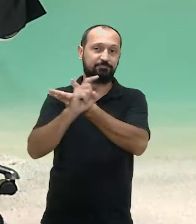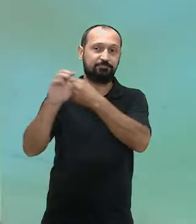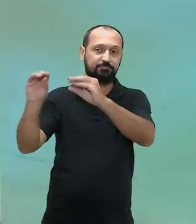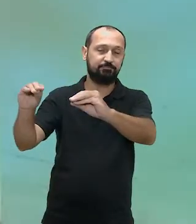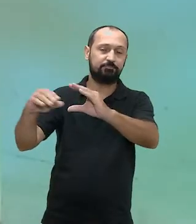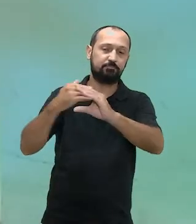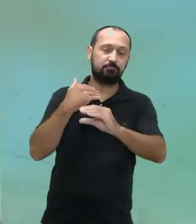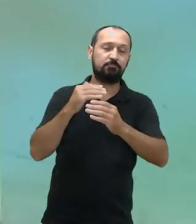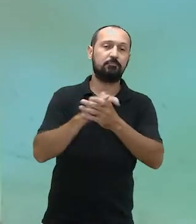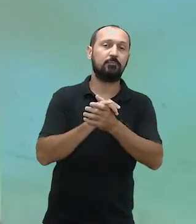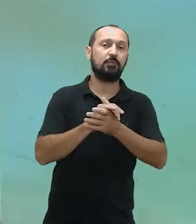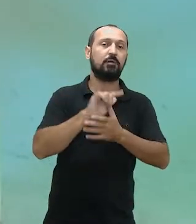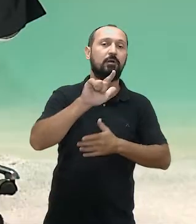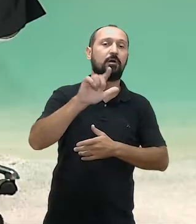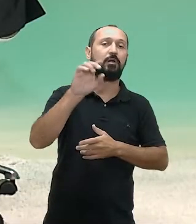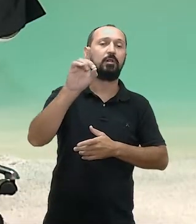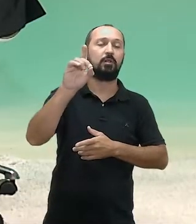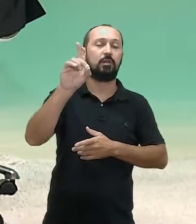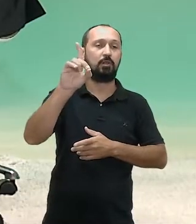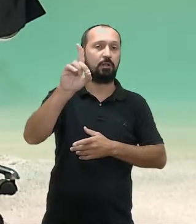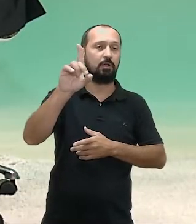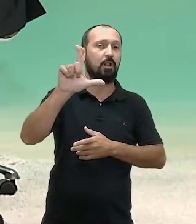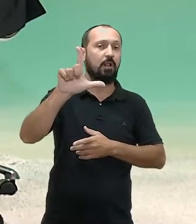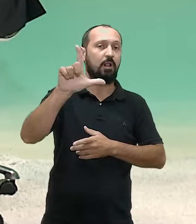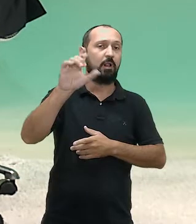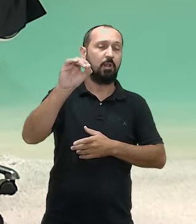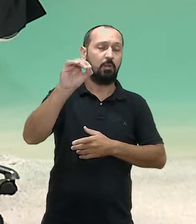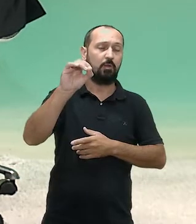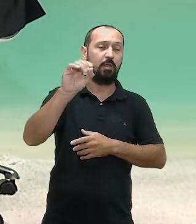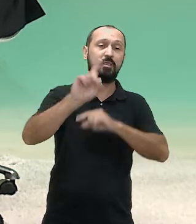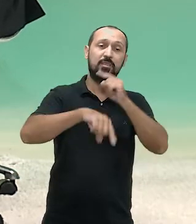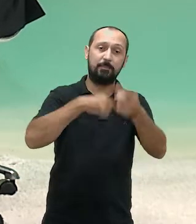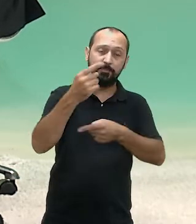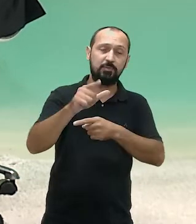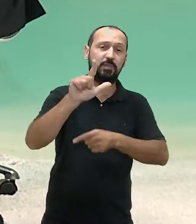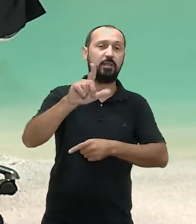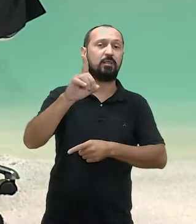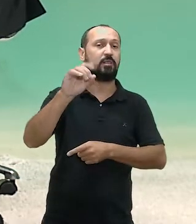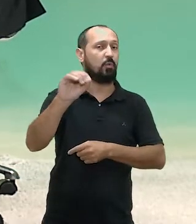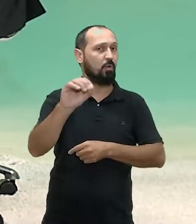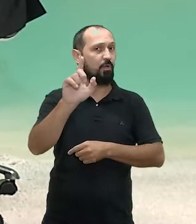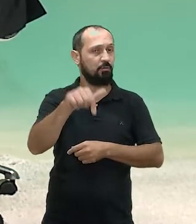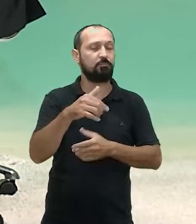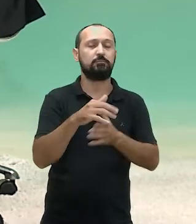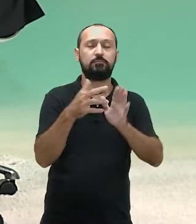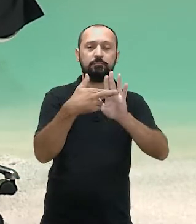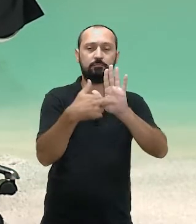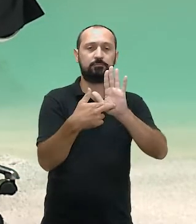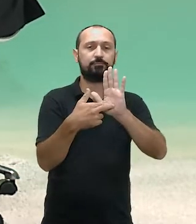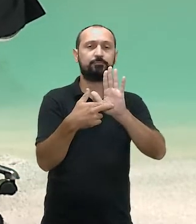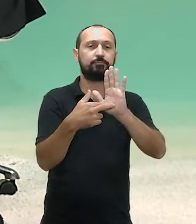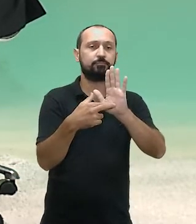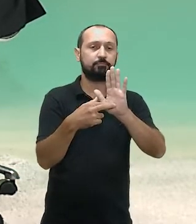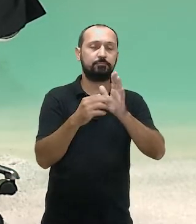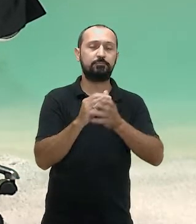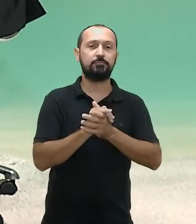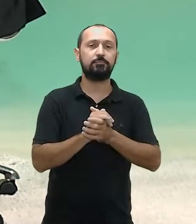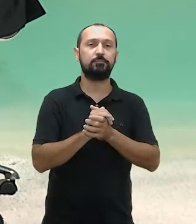LDO. E a LOA? A LOA é votada depois da aprovação da LDO. Exato. Em regra, esse é o